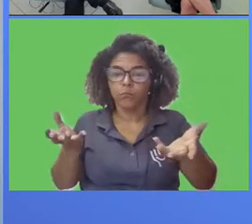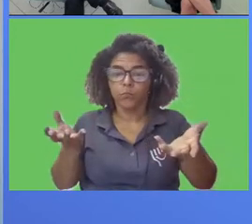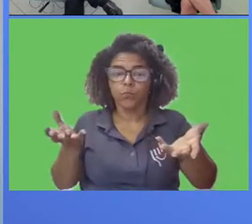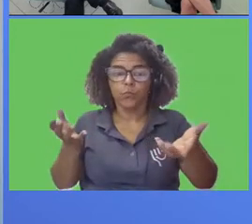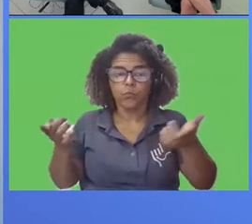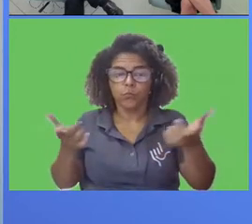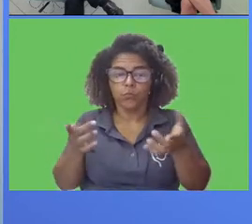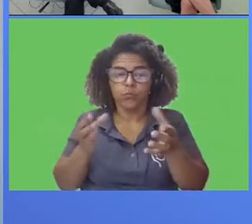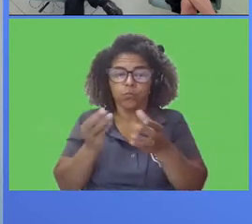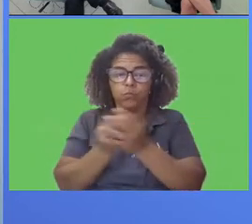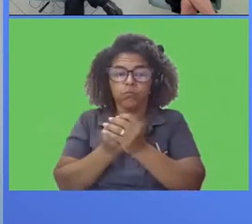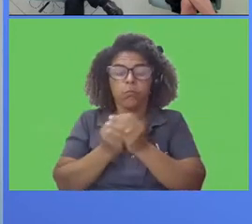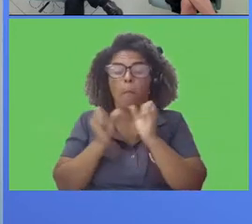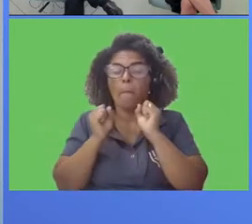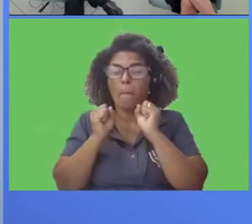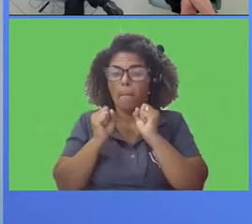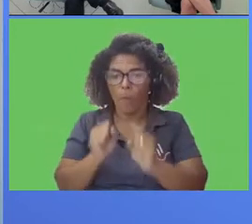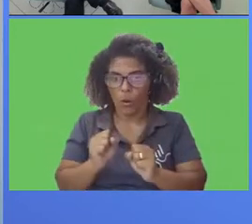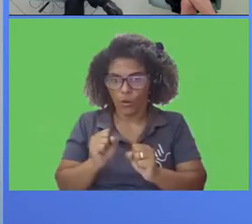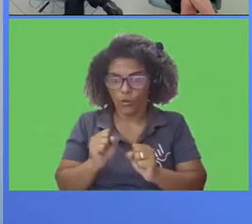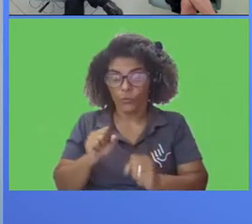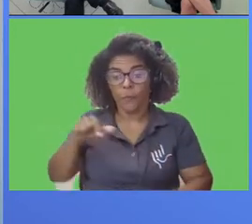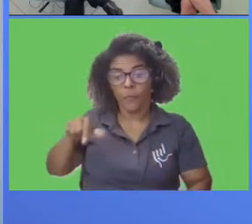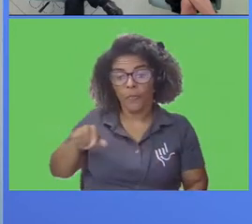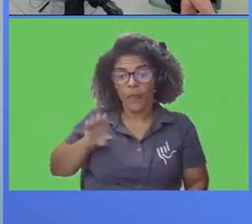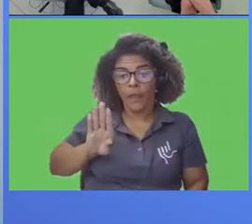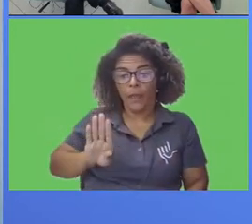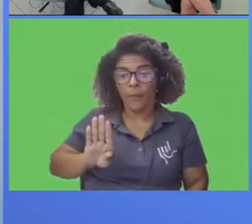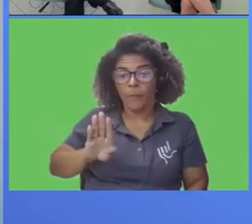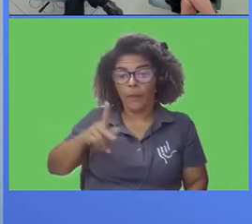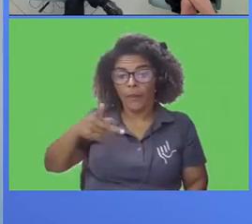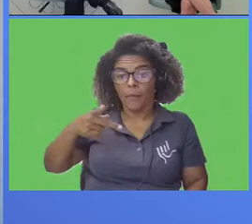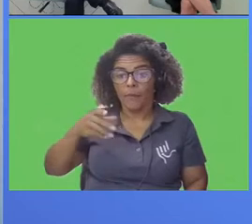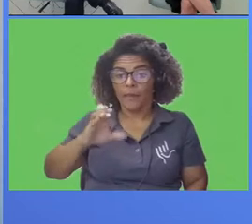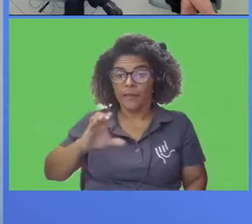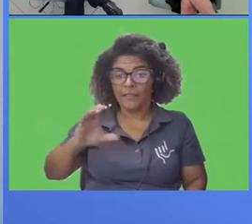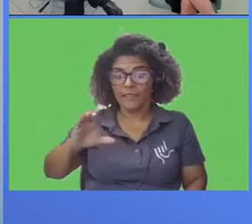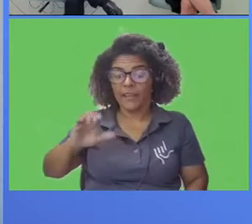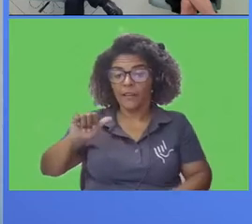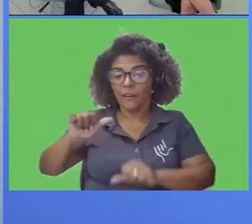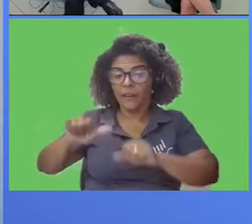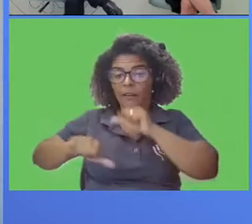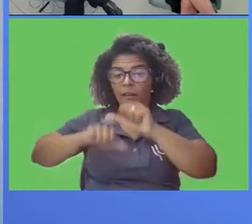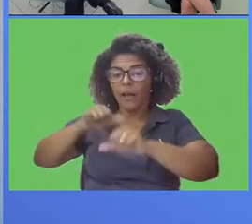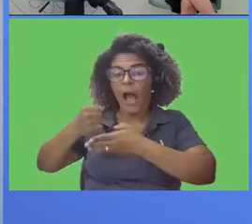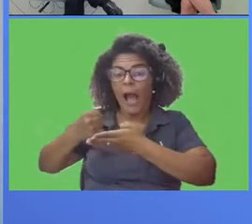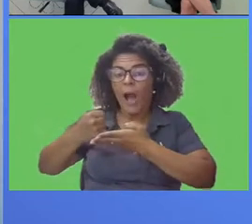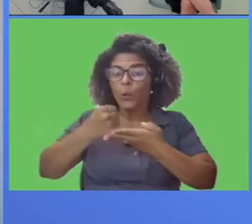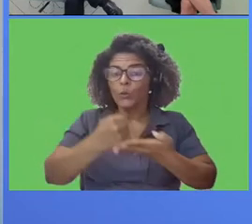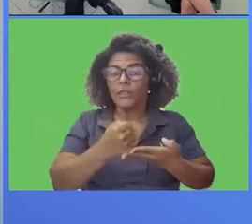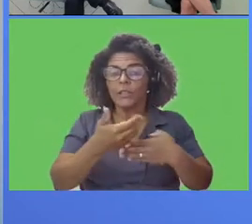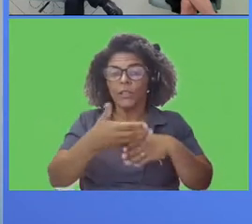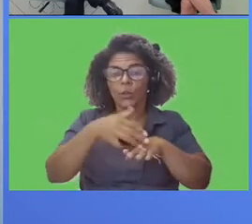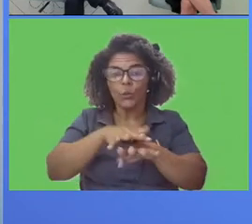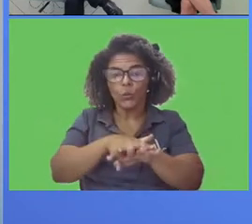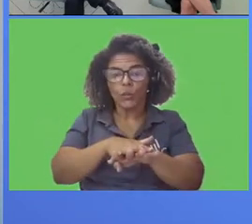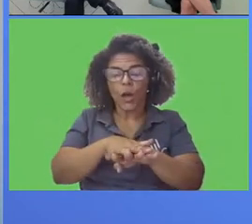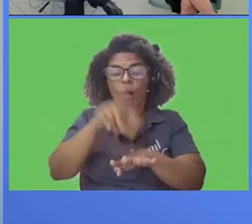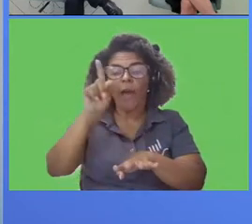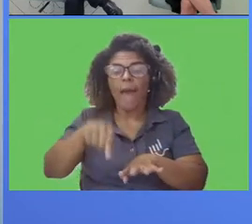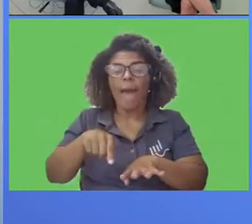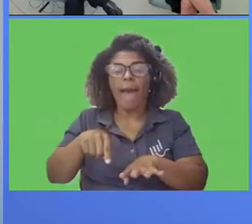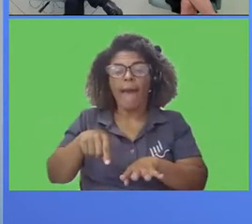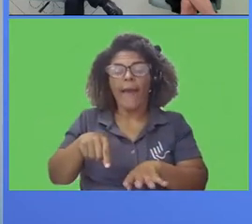esse BPC ele será transformado, na verdade, no auxílio inclusão, que será correspondente ao valor de um